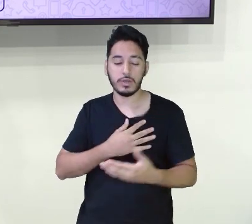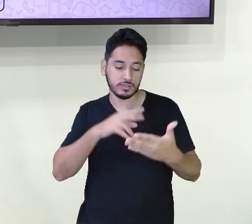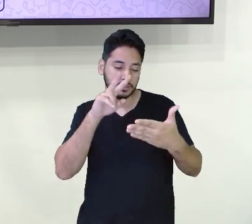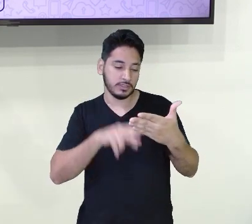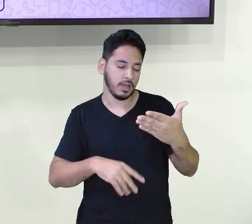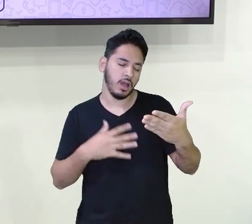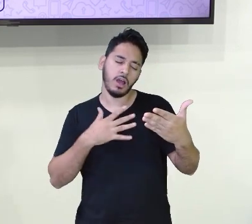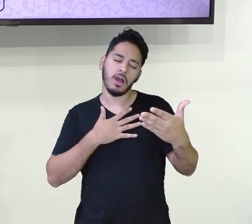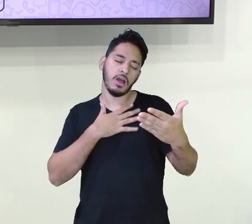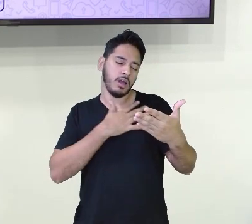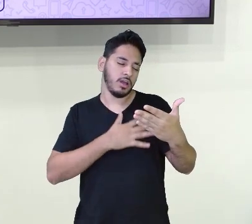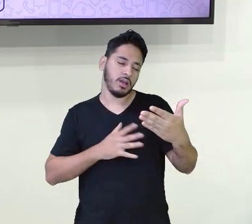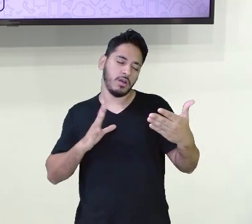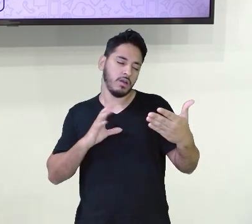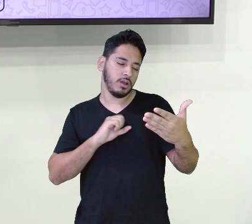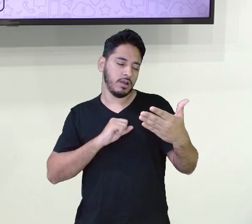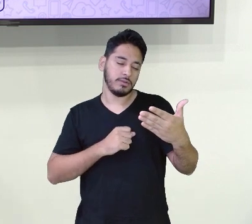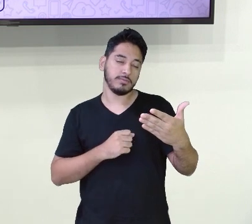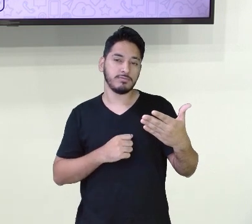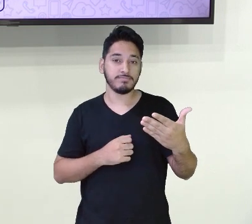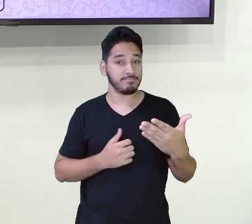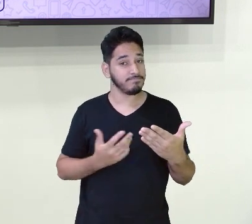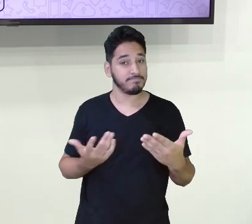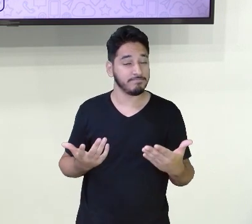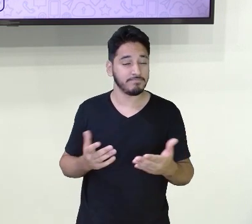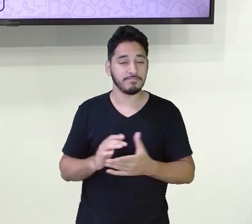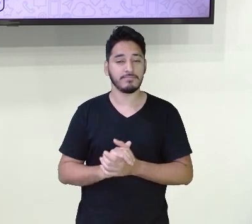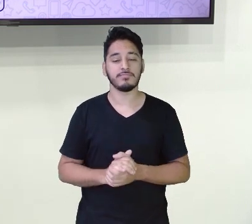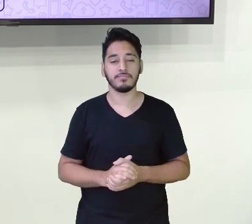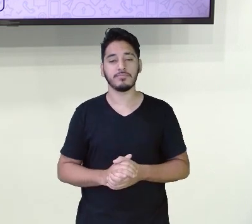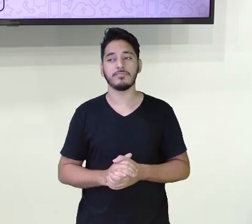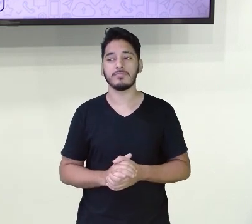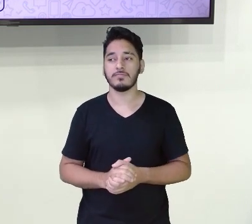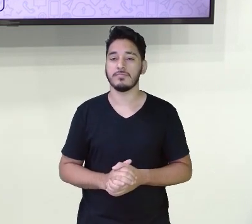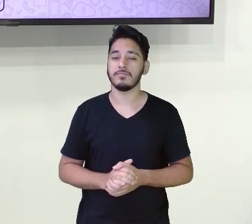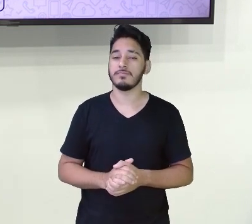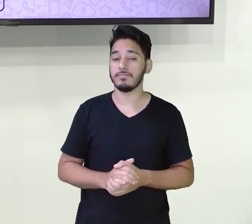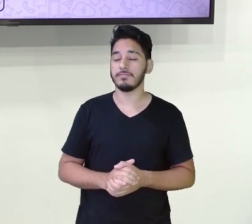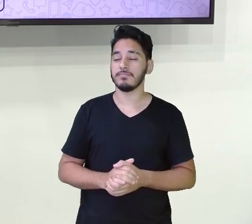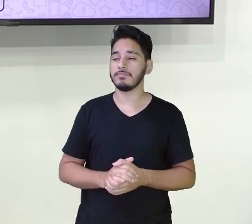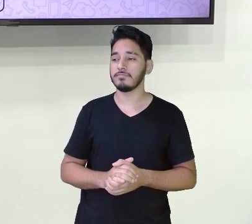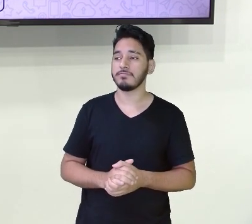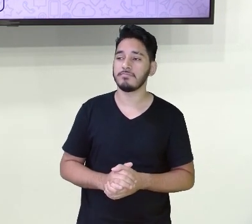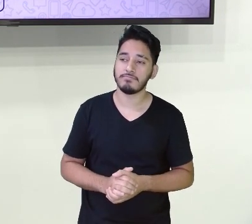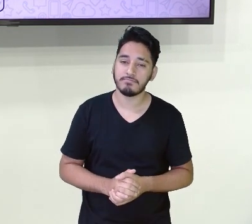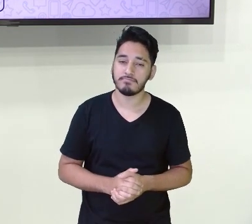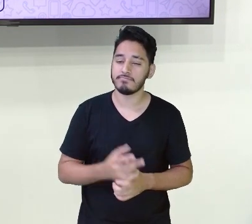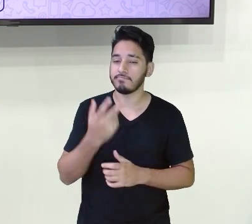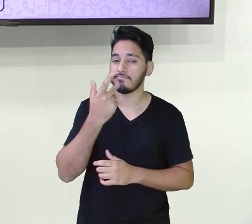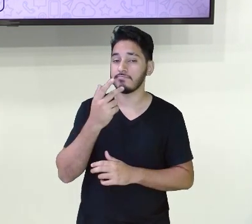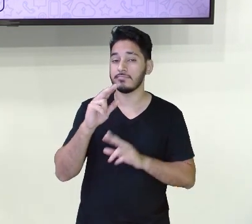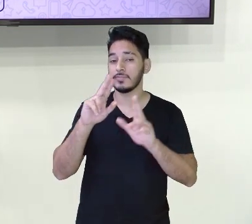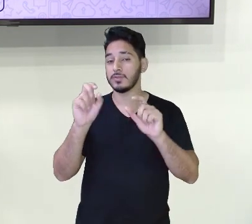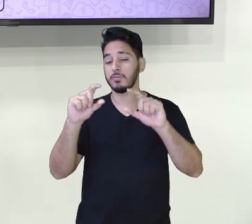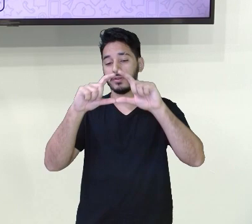ler, tá? Em um poema. Ou em um texto geral, pode ser também, fica tranquilo. Vamos lá, vamos falar um pouquinho sobre versos e estrofes. O